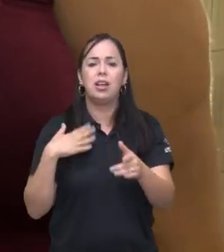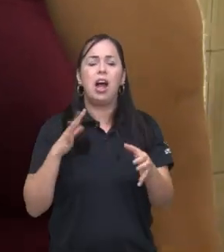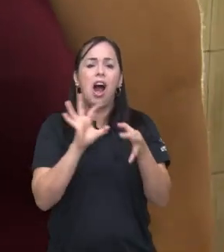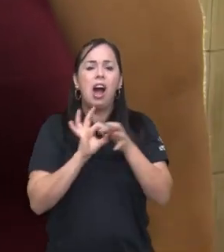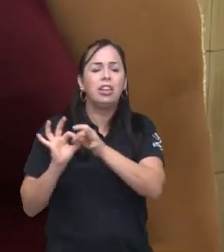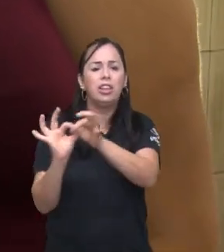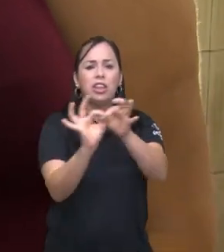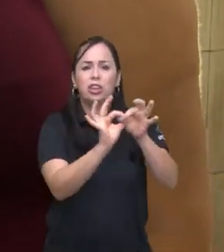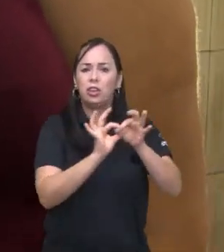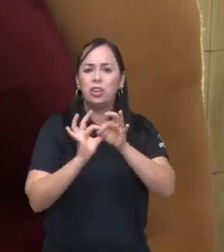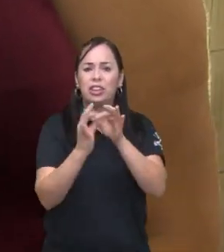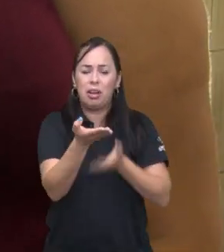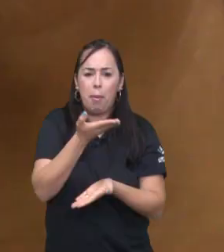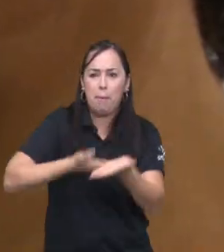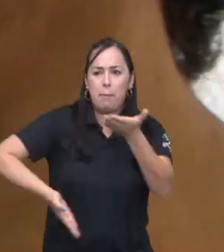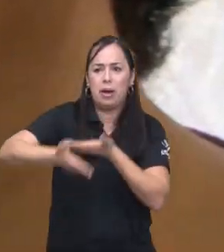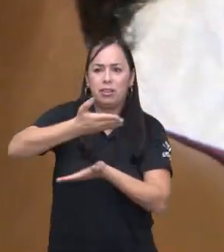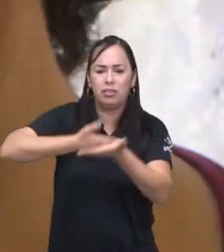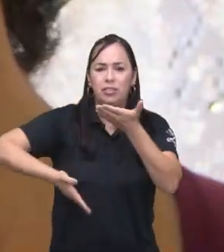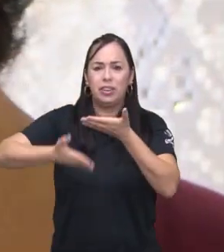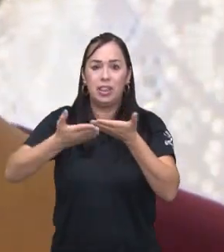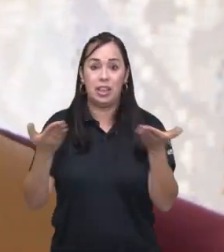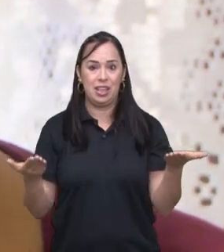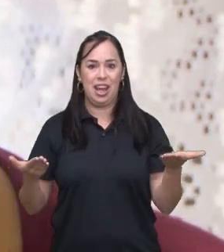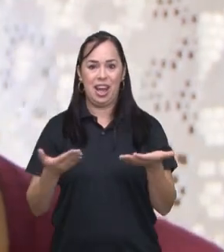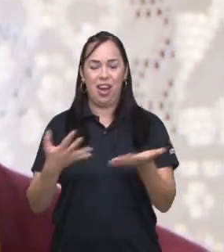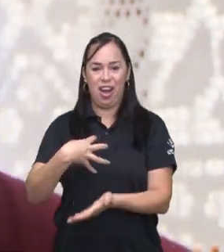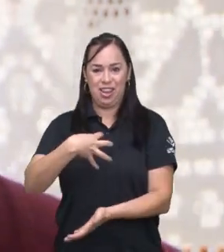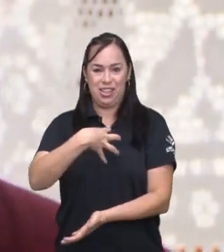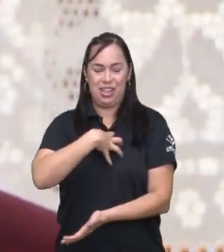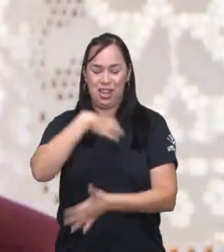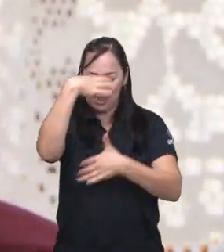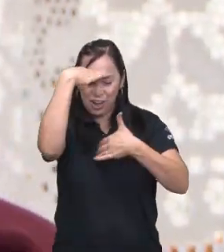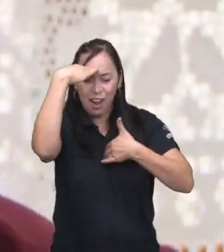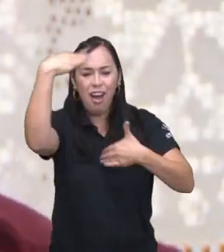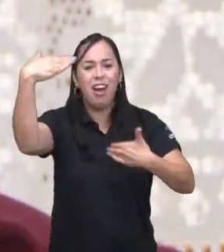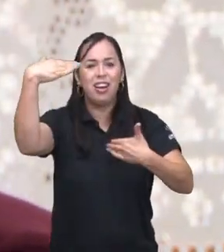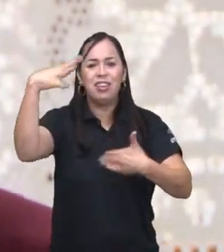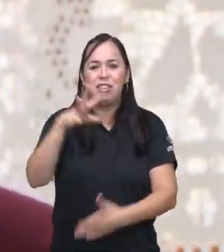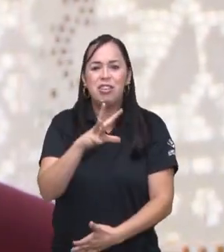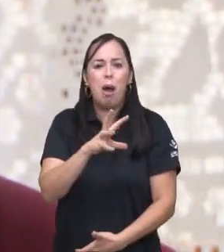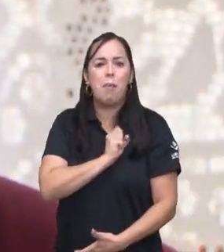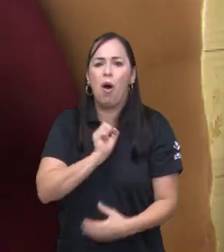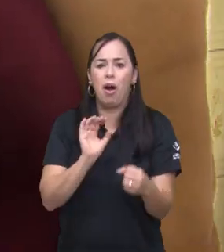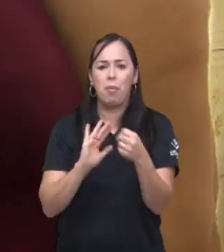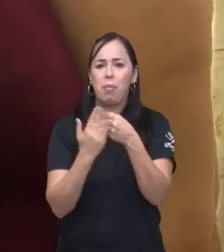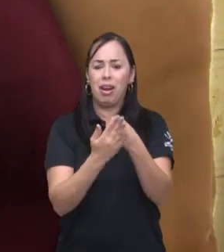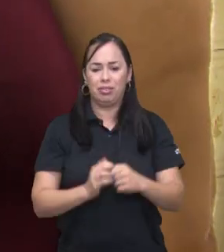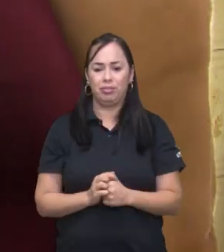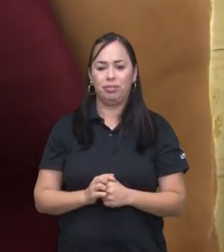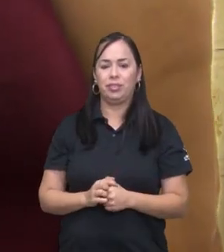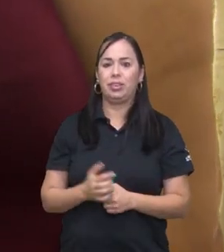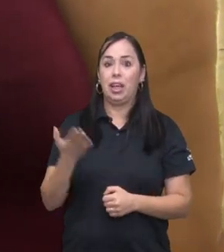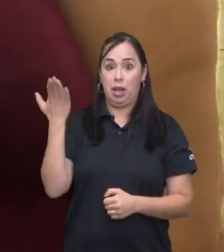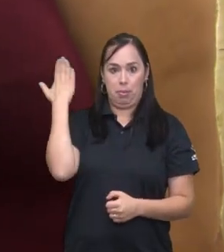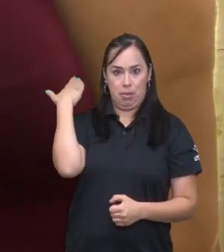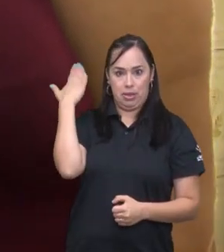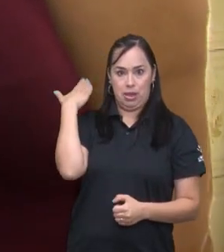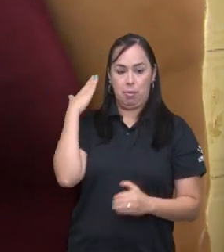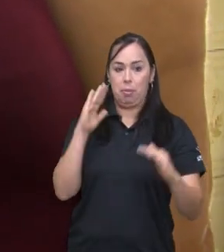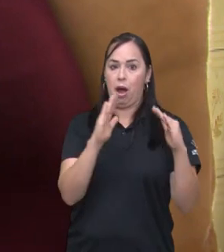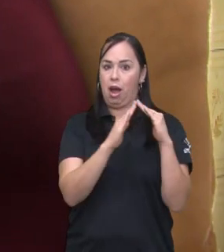força, todo mundo se ajudou nessa batalha e agora o sentimento é de gratidão e muito amor pelo bairro. Eu morava na Vila